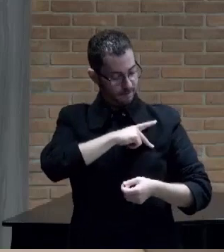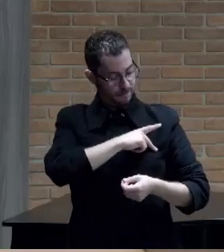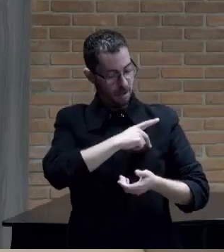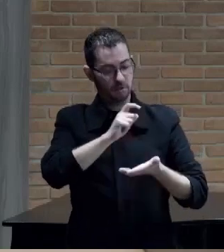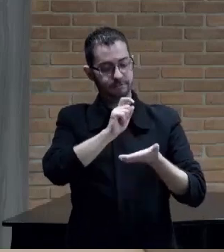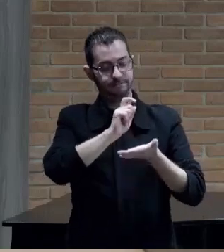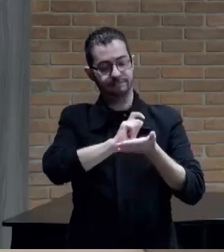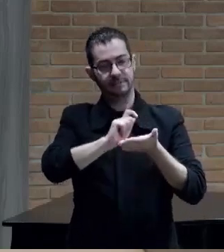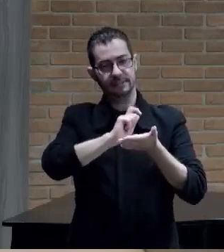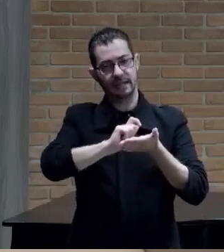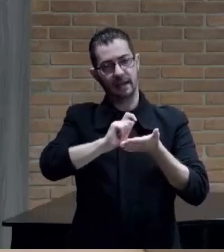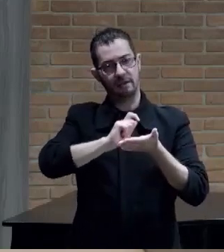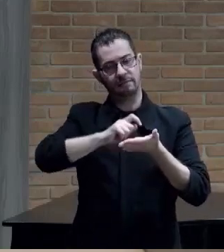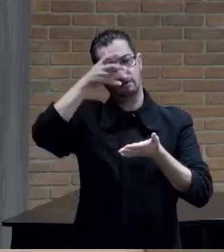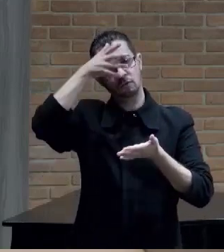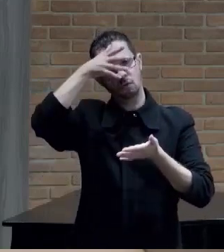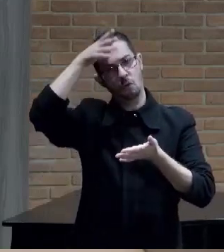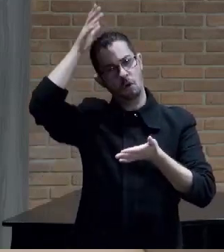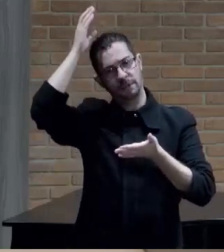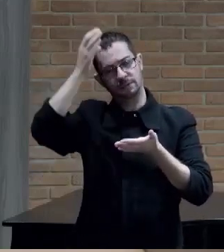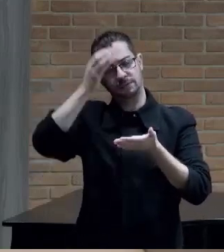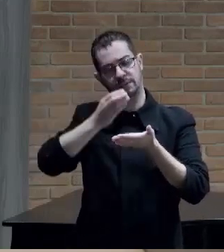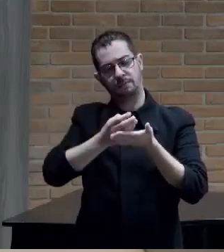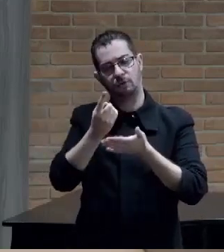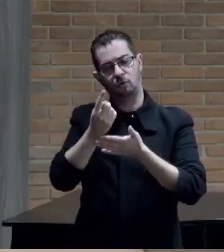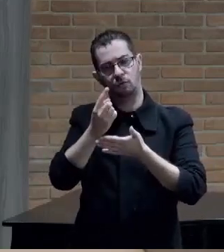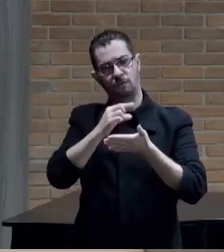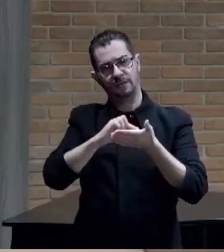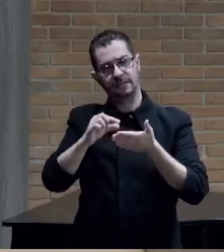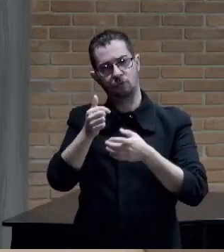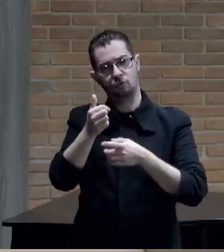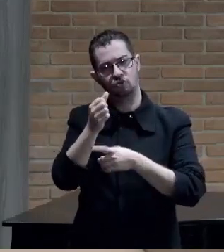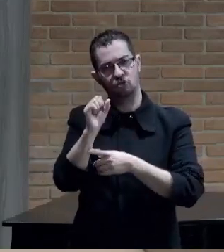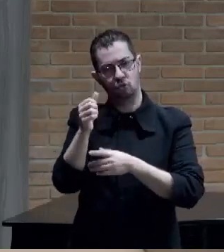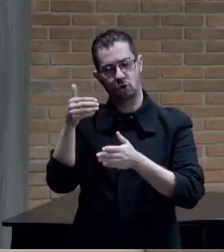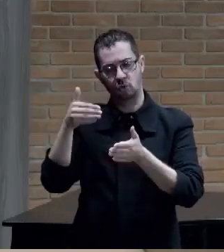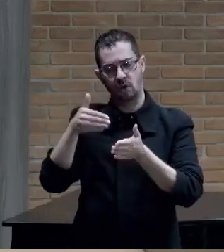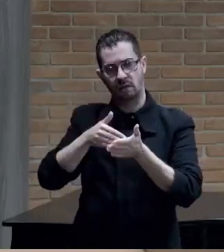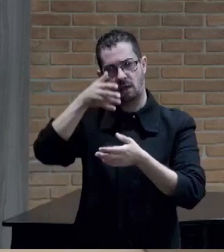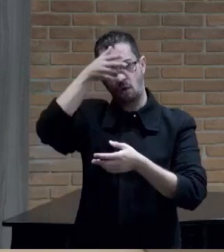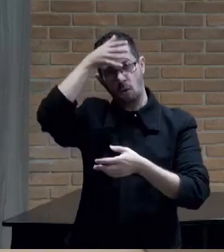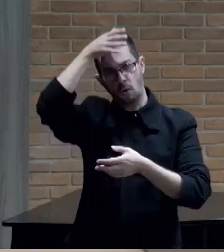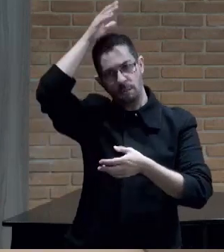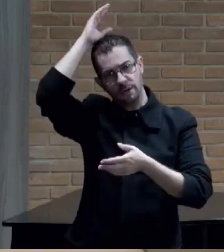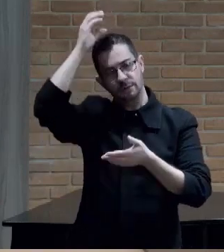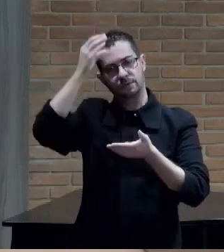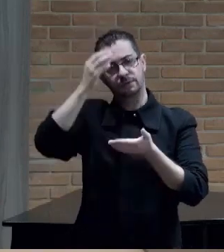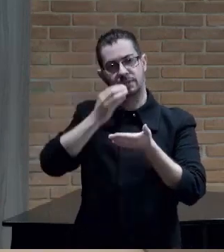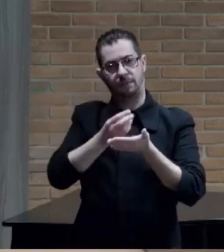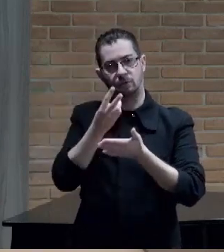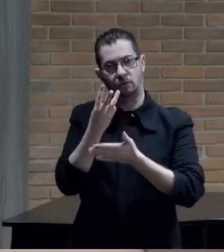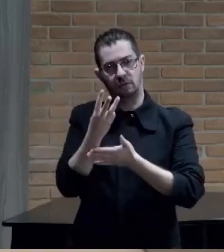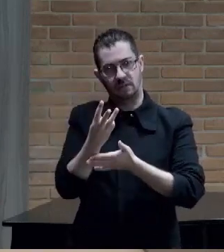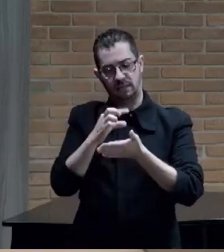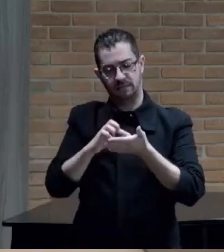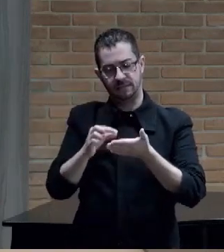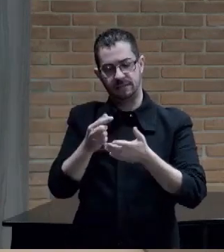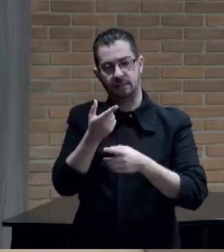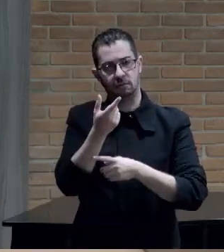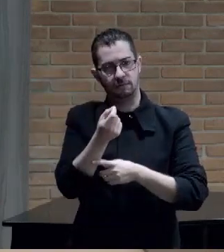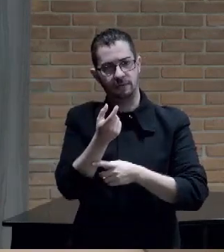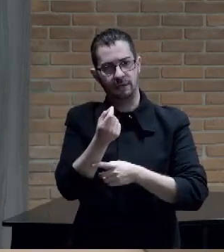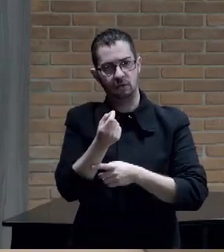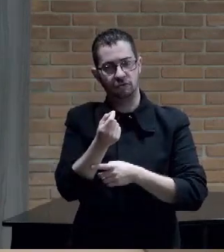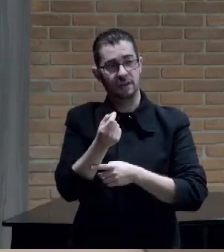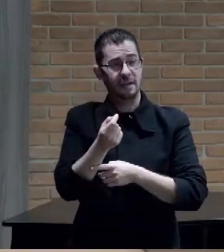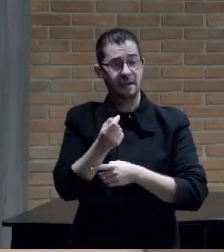escreve desde Romanos, no capítulo 1, versículo 18, até Romanos, capítulo 3, versículo 20, abrange todas as pessoas do